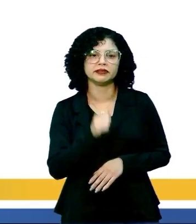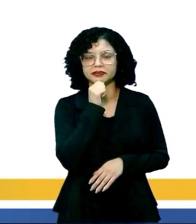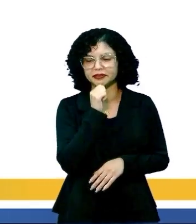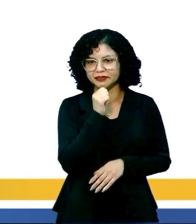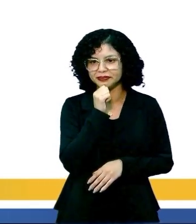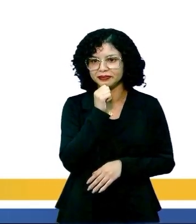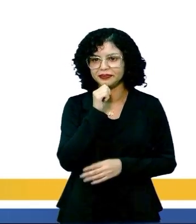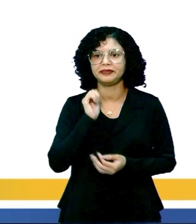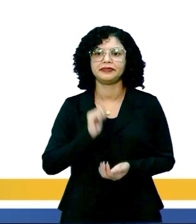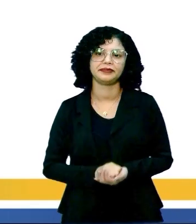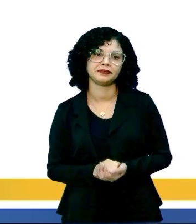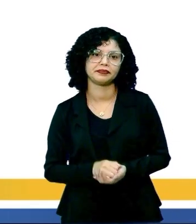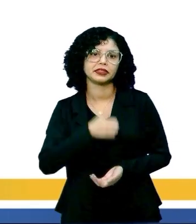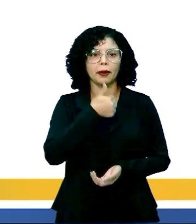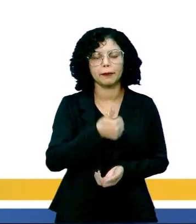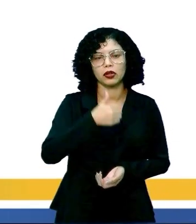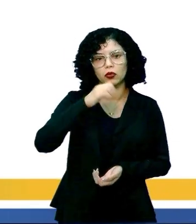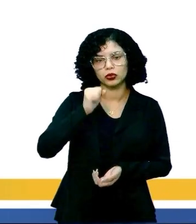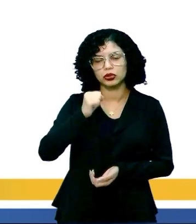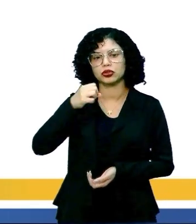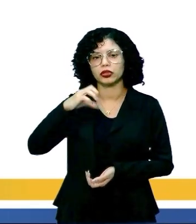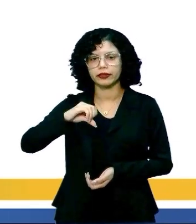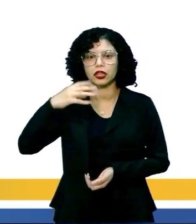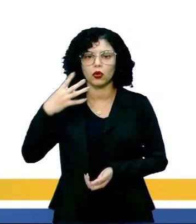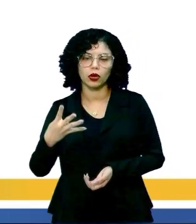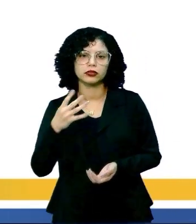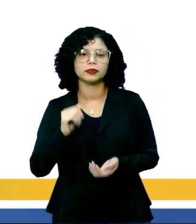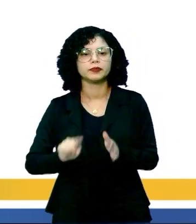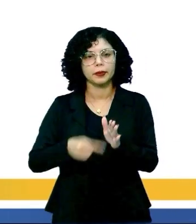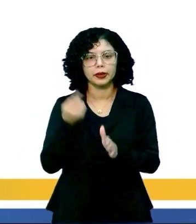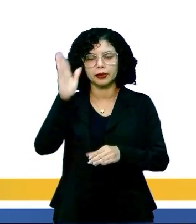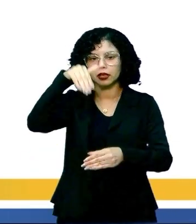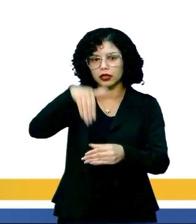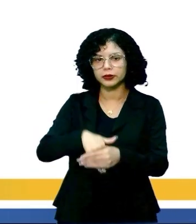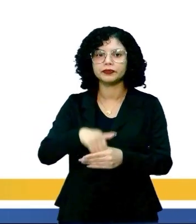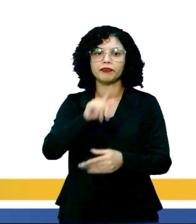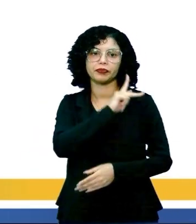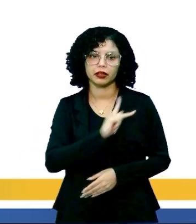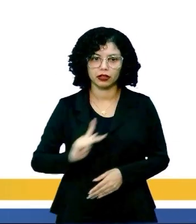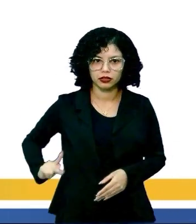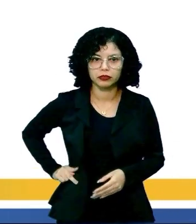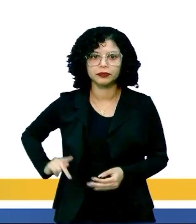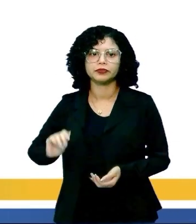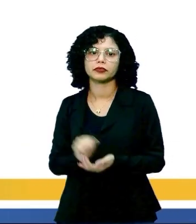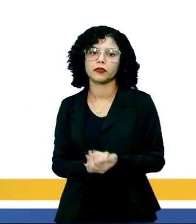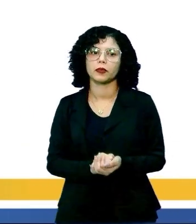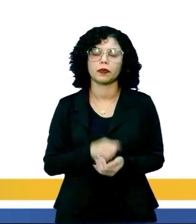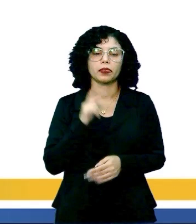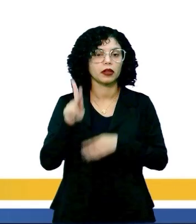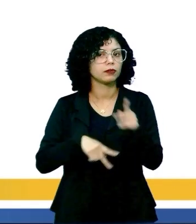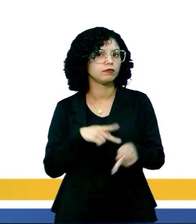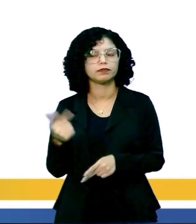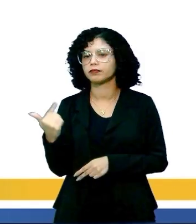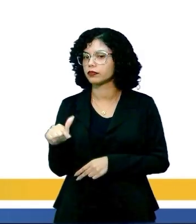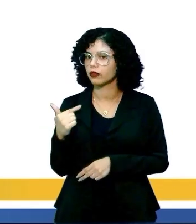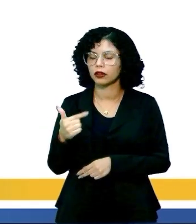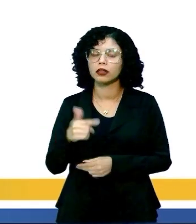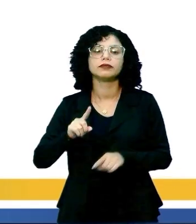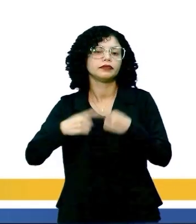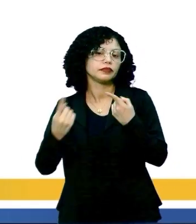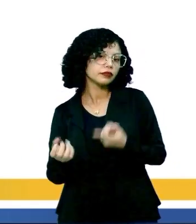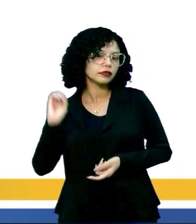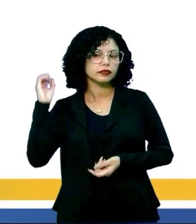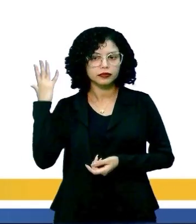em 1894 aconteceram as primeiras eleições presidenciais, que o povo não participou, mas